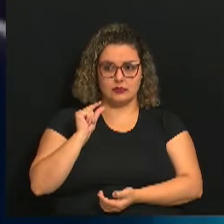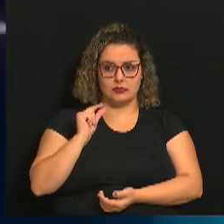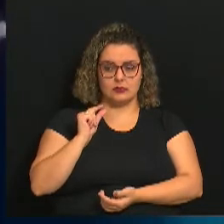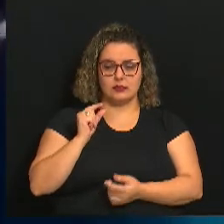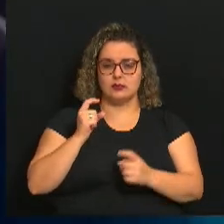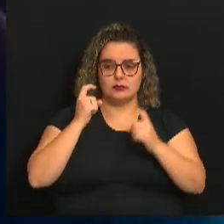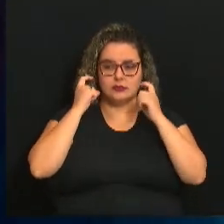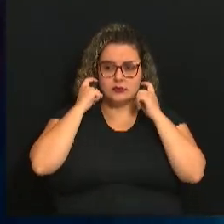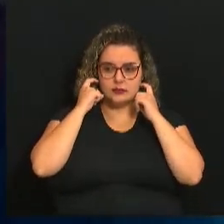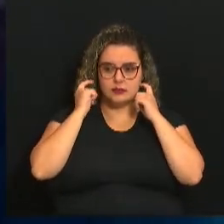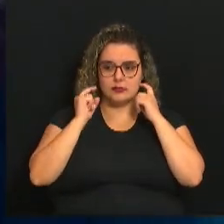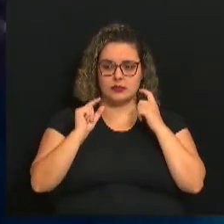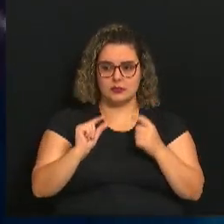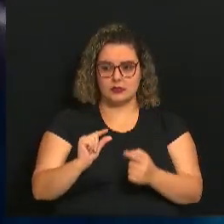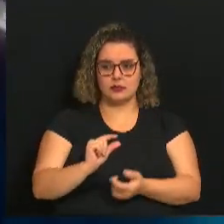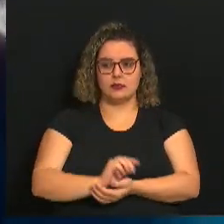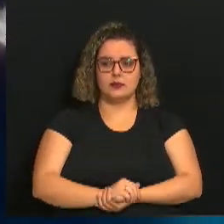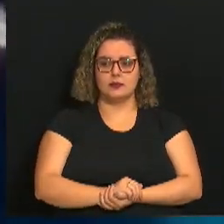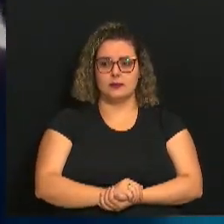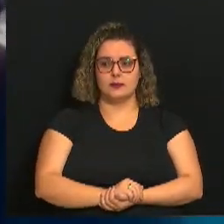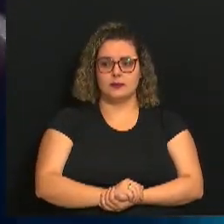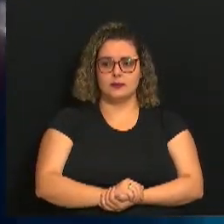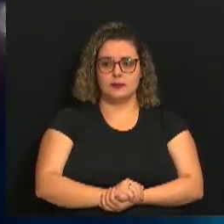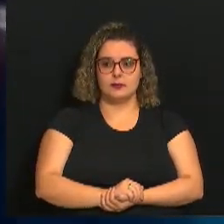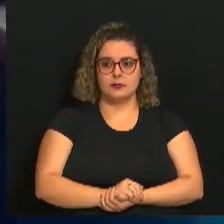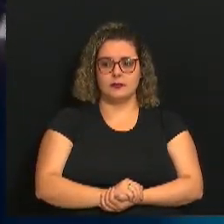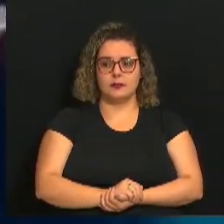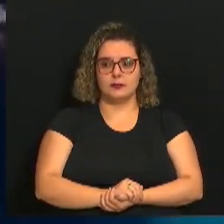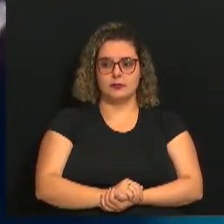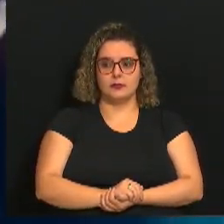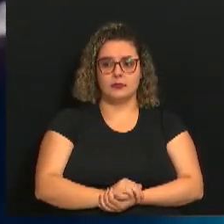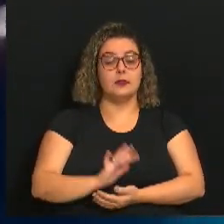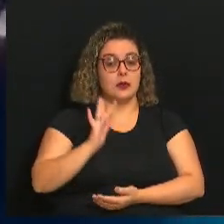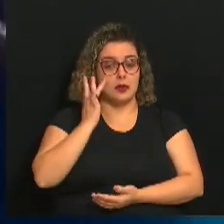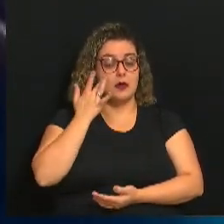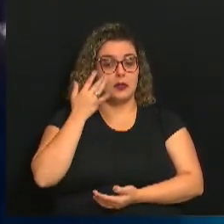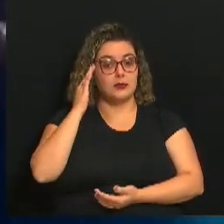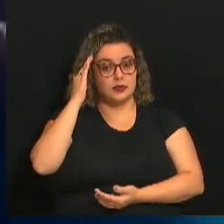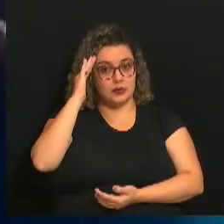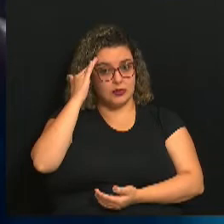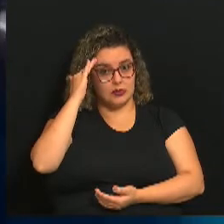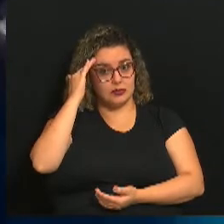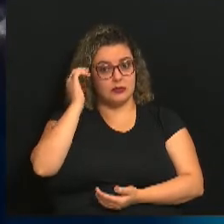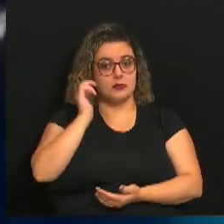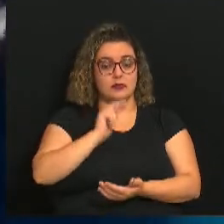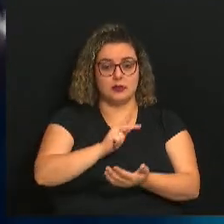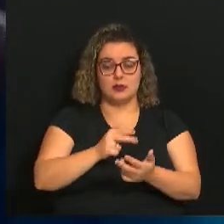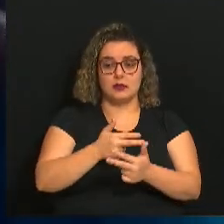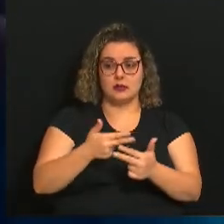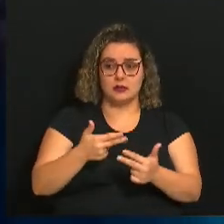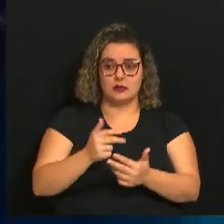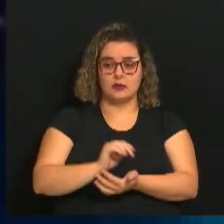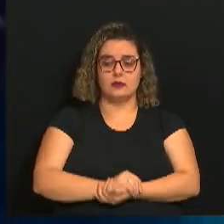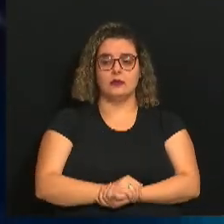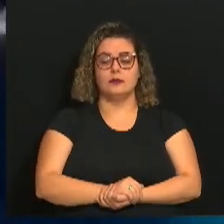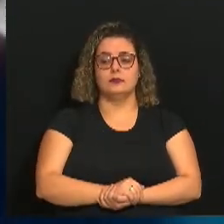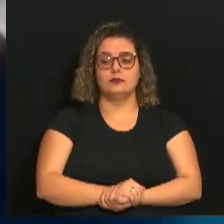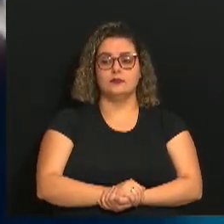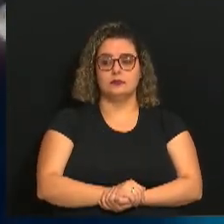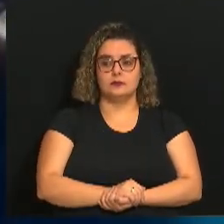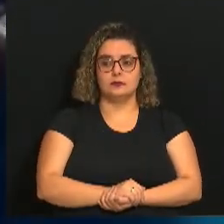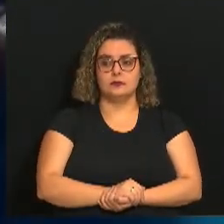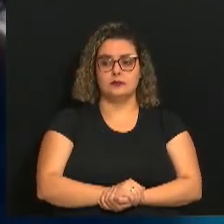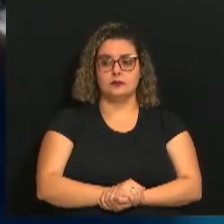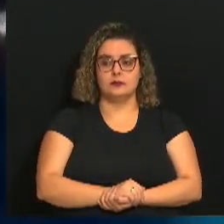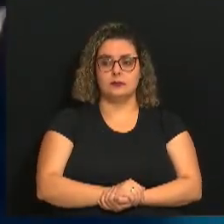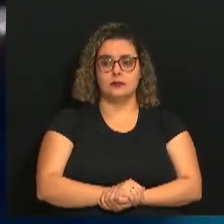fone e eu fiquei, às vezes, com um pouco de dificuldade, mas eu acho que eu entendi bastante coisa. Mas eu queria reforçar só uns